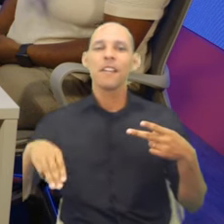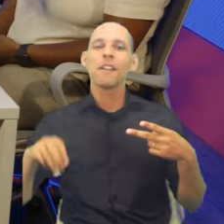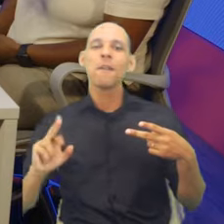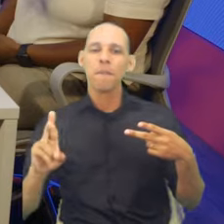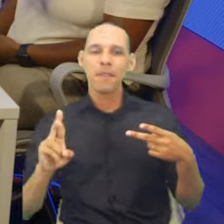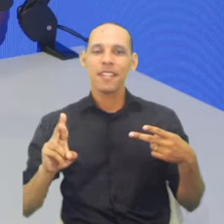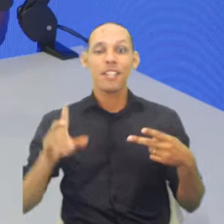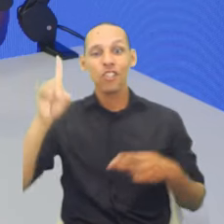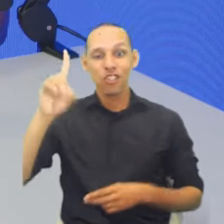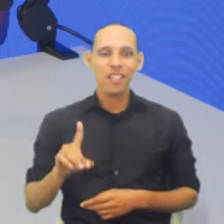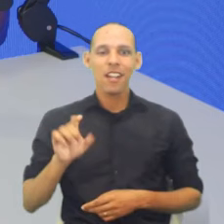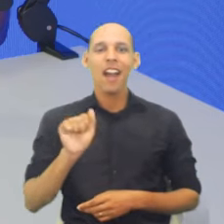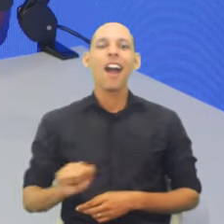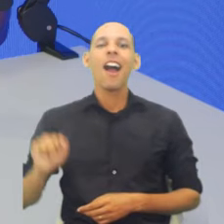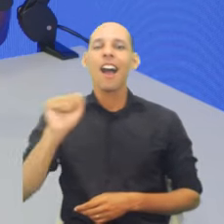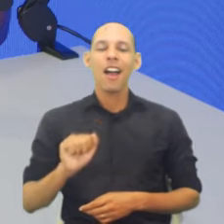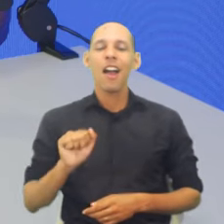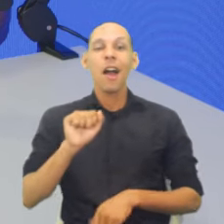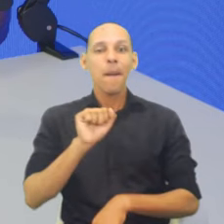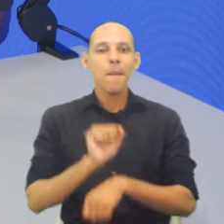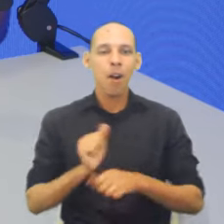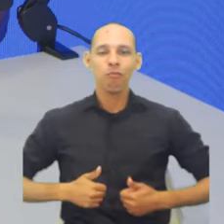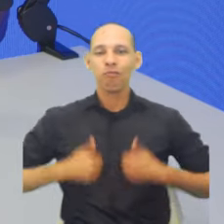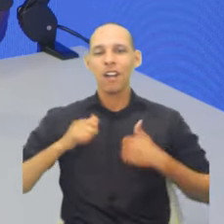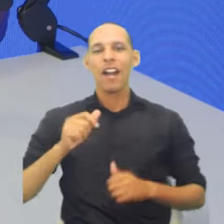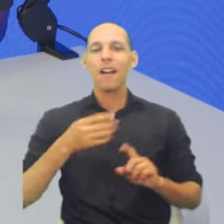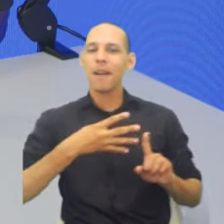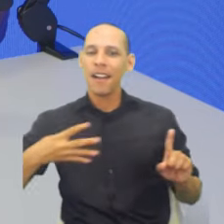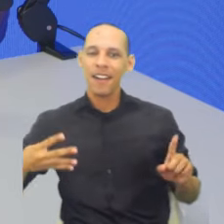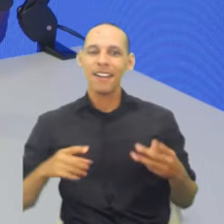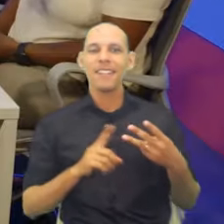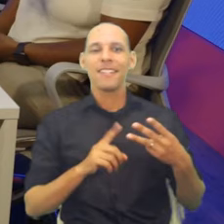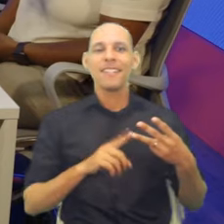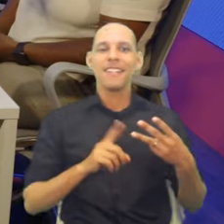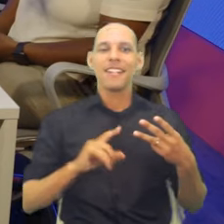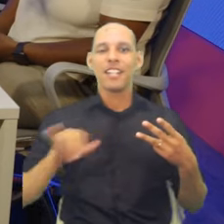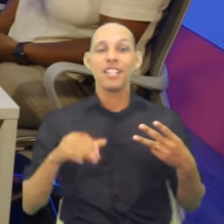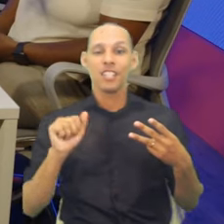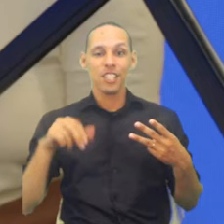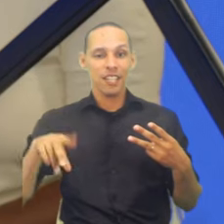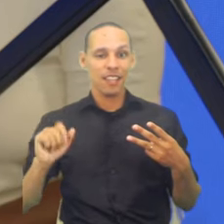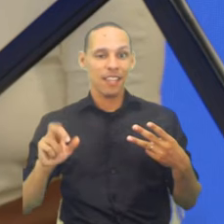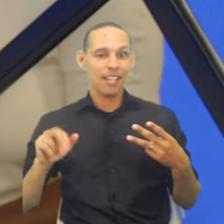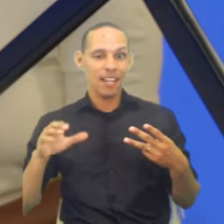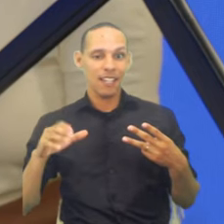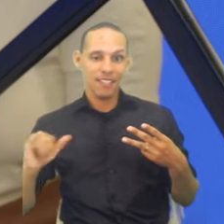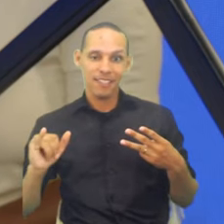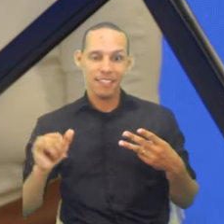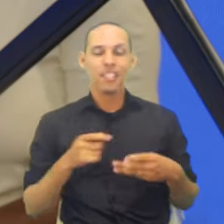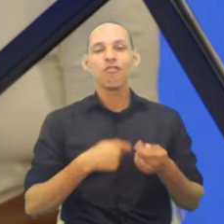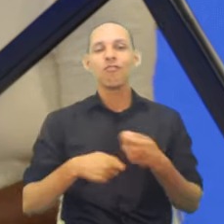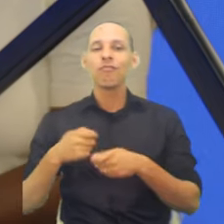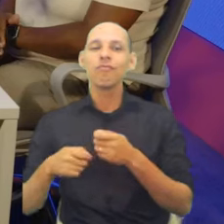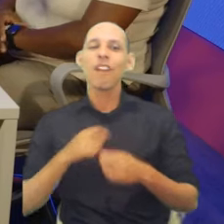da parada de orgulho LGBT de São Paulo e jandaraci Araújo conselheira Independente de administração fiscal de algumas